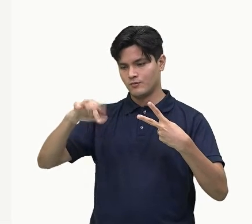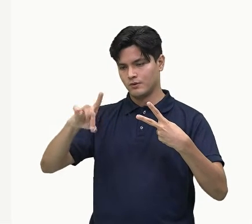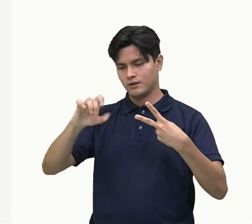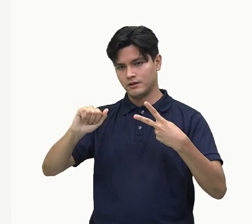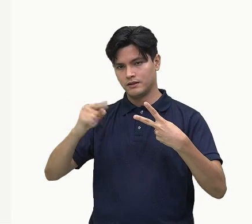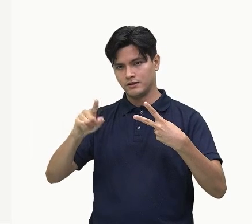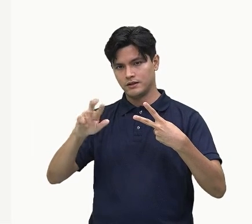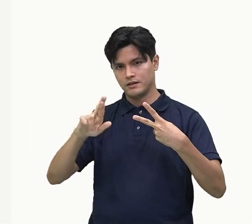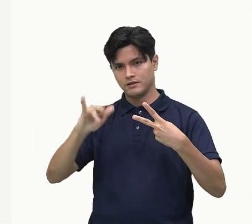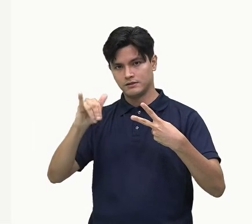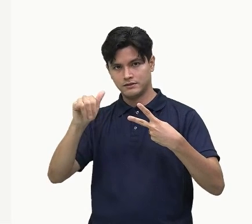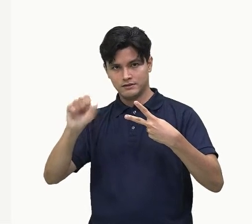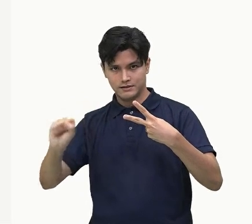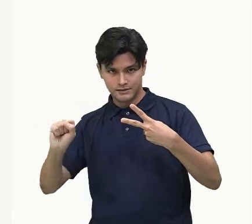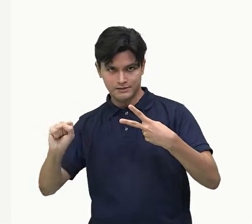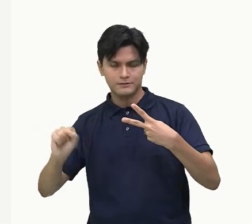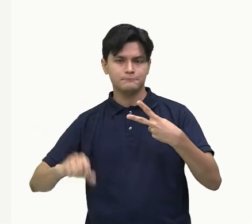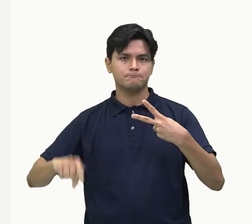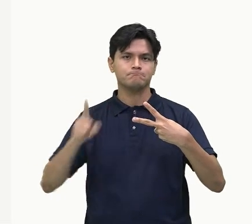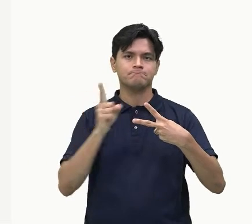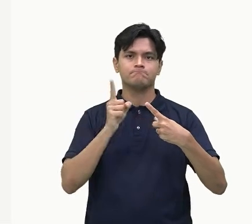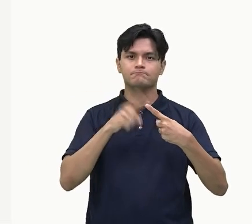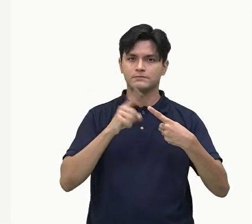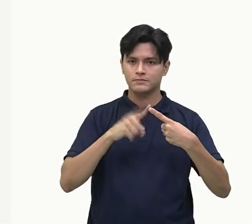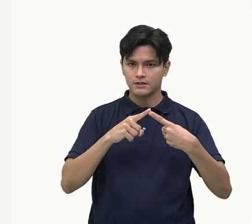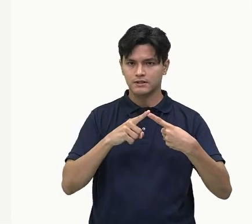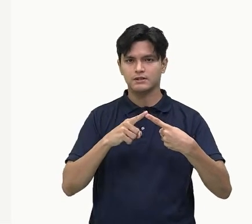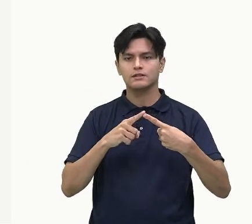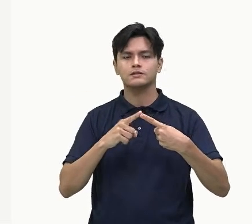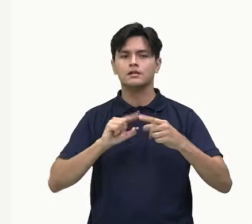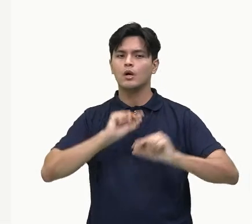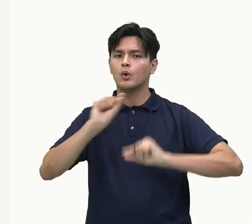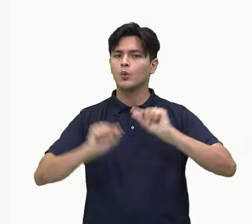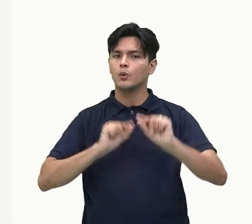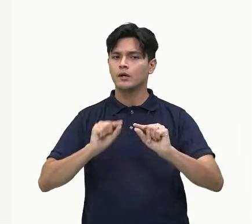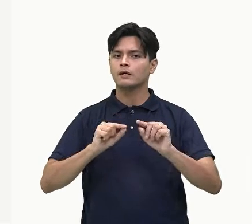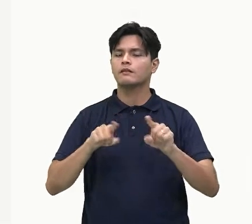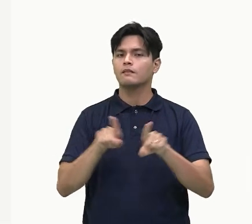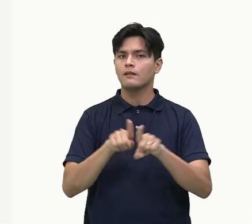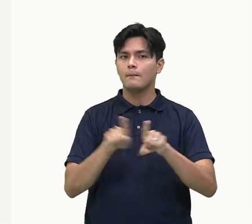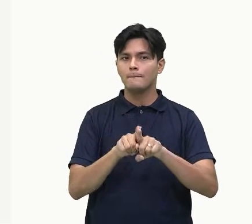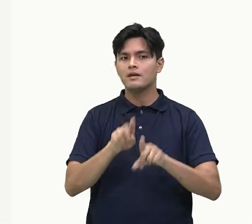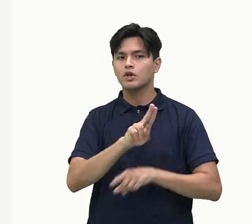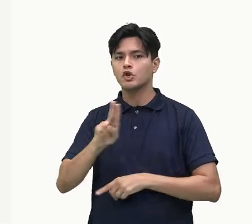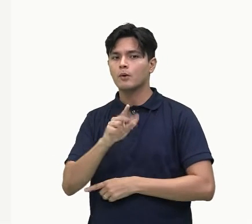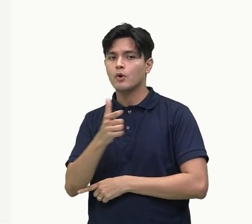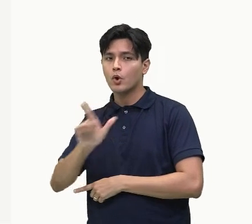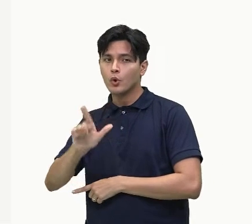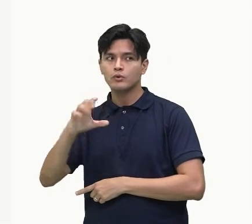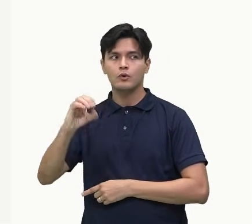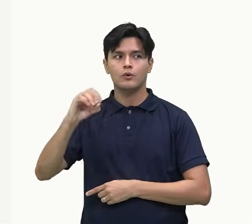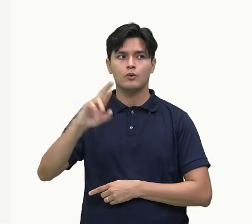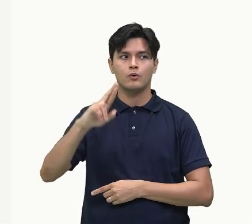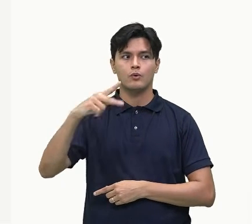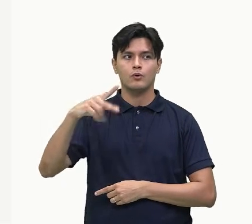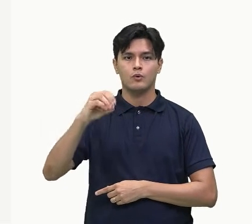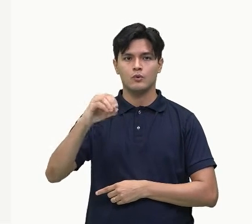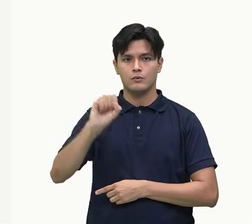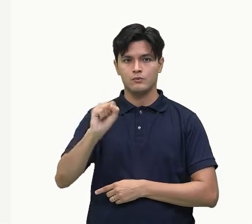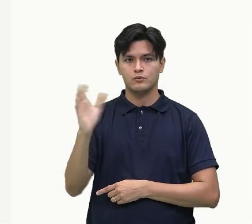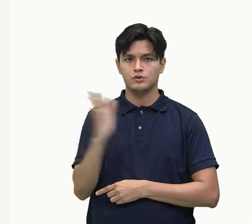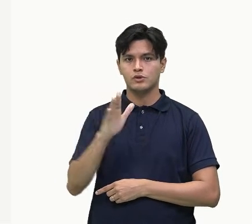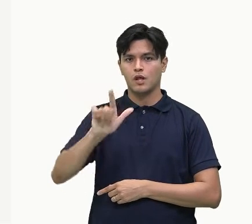As fontes primárias, vamos começar pelas primárias, que também são chamadas de corpos